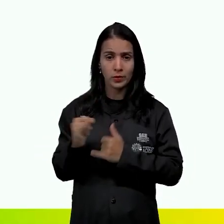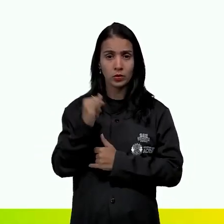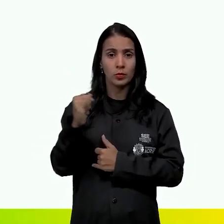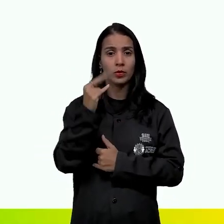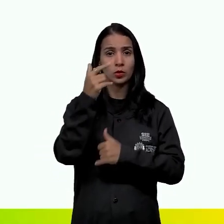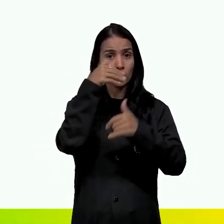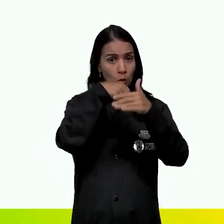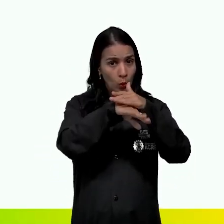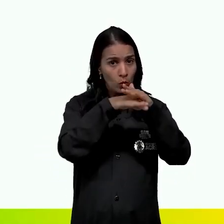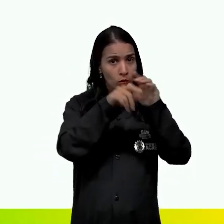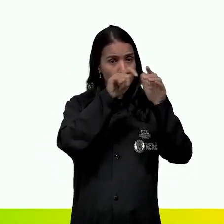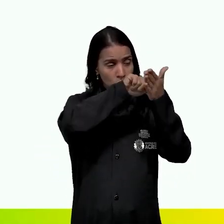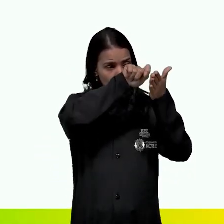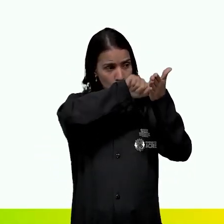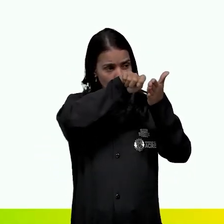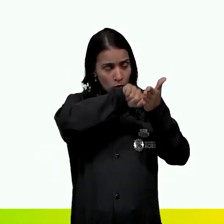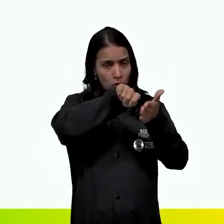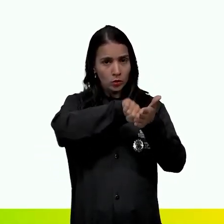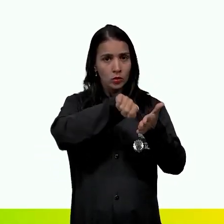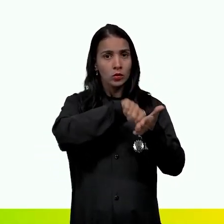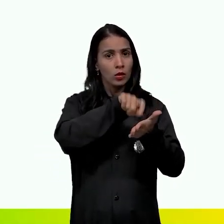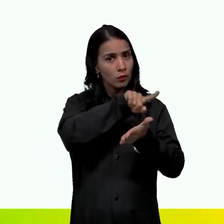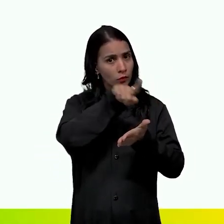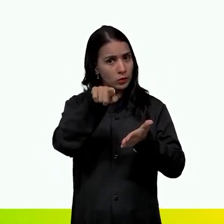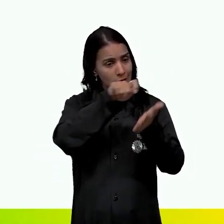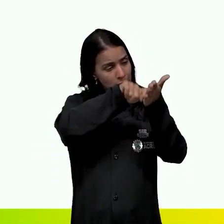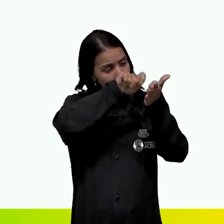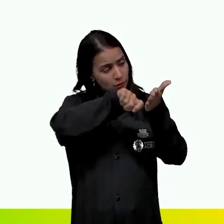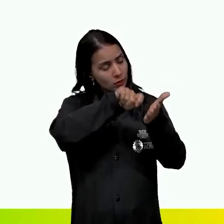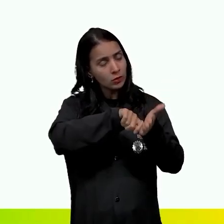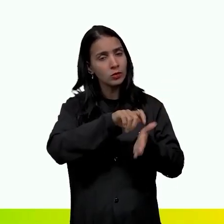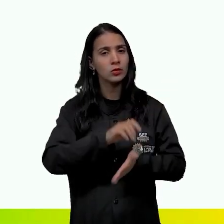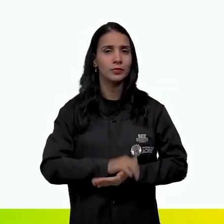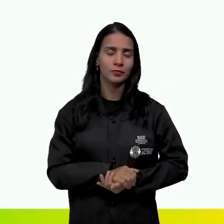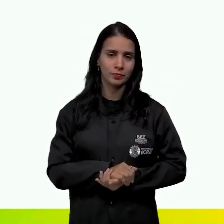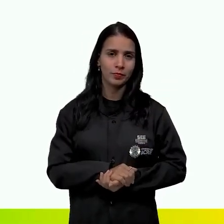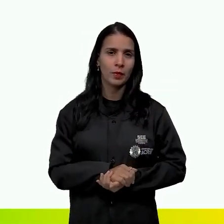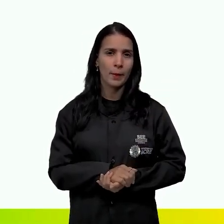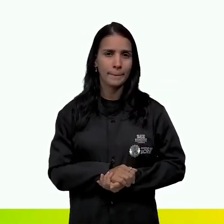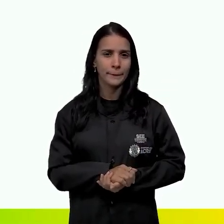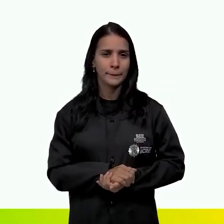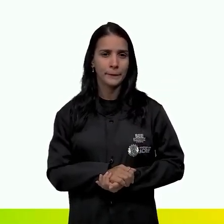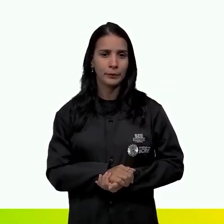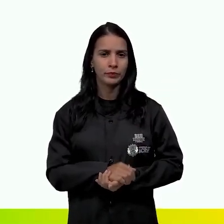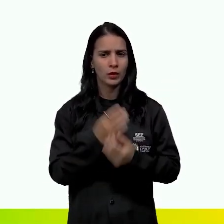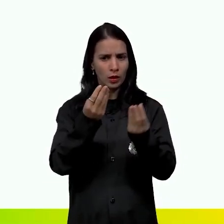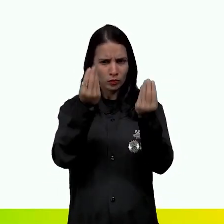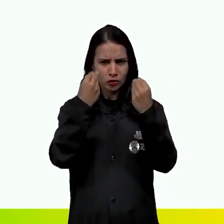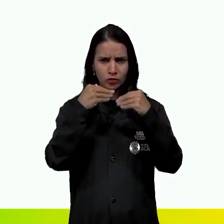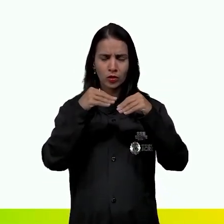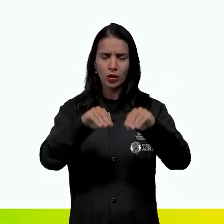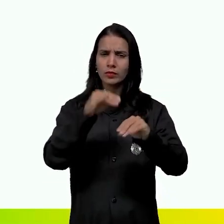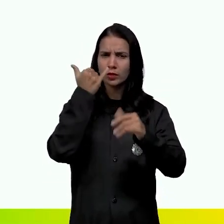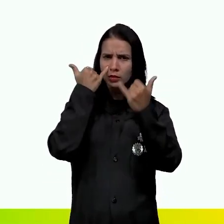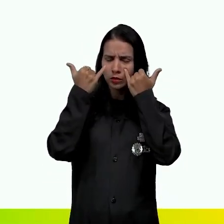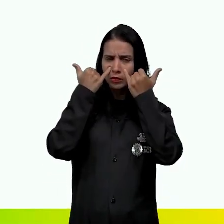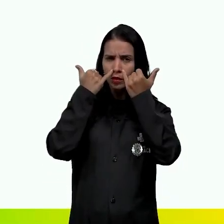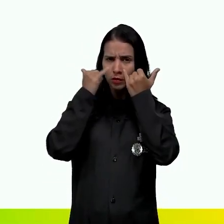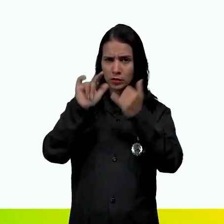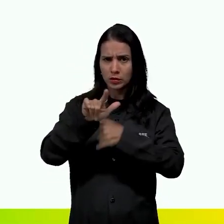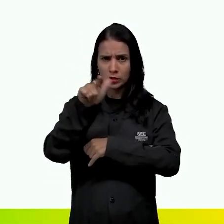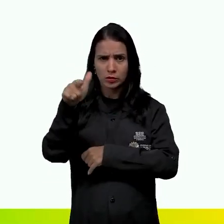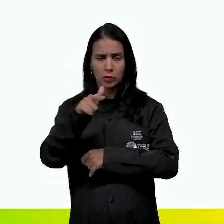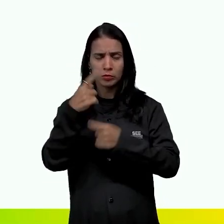aqui. Eu vou colocar uma segunda informação aqui. Eu quero determinar, já